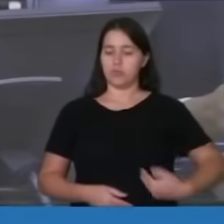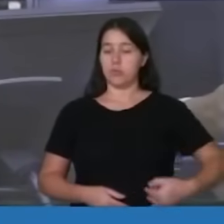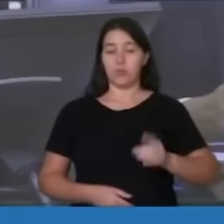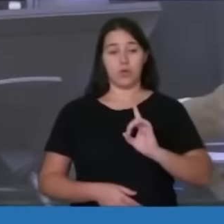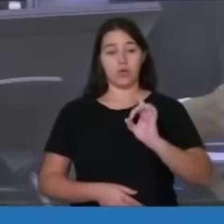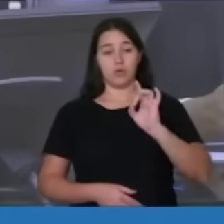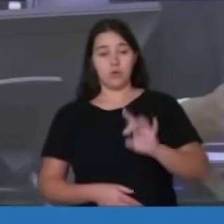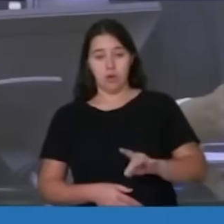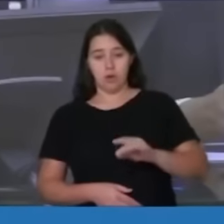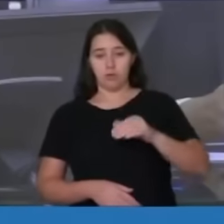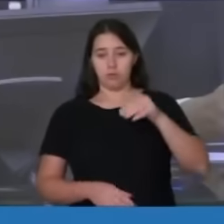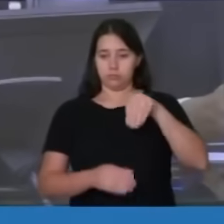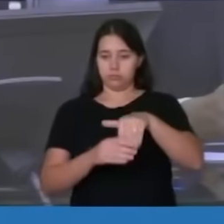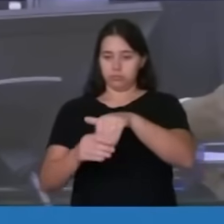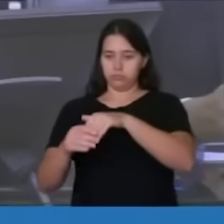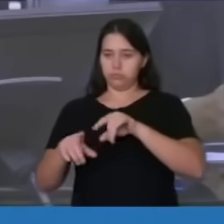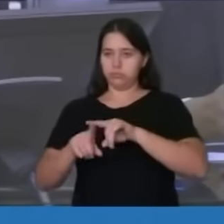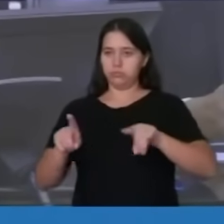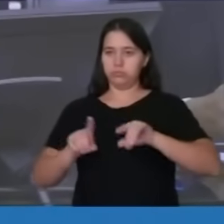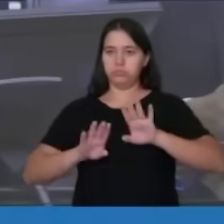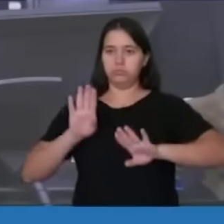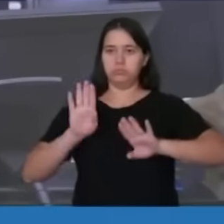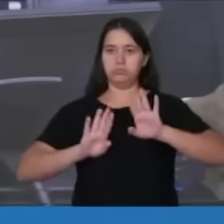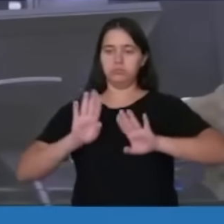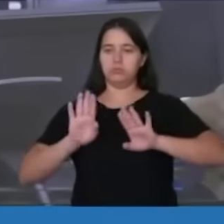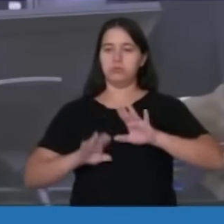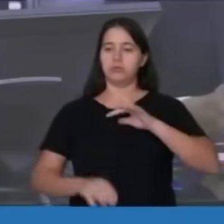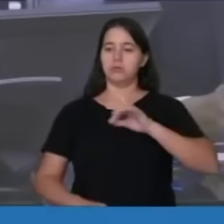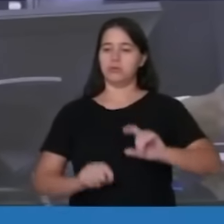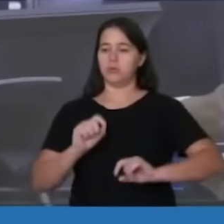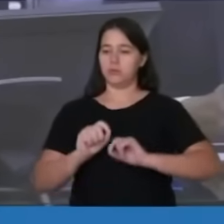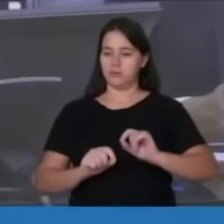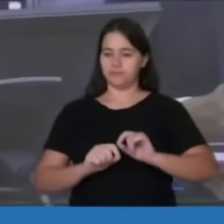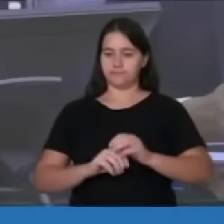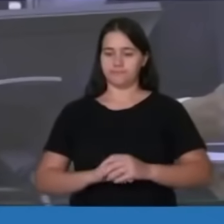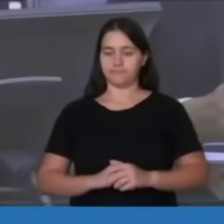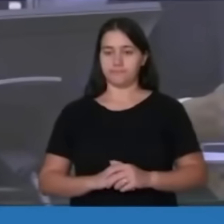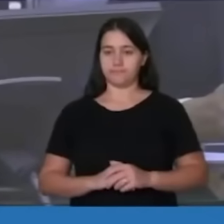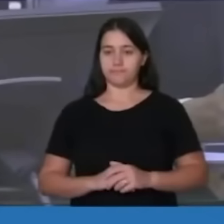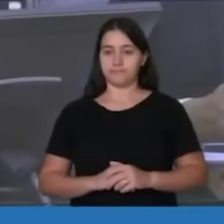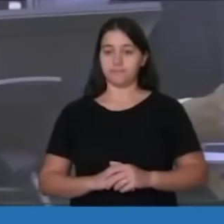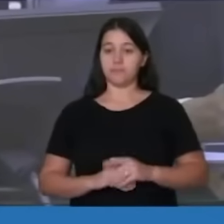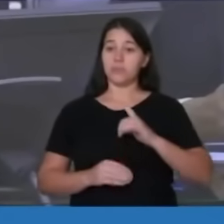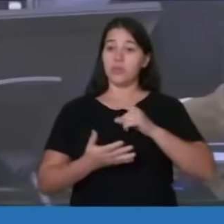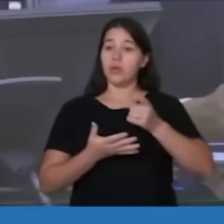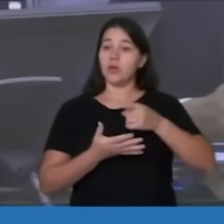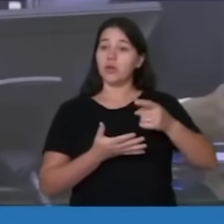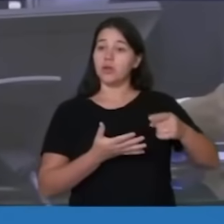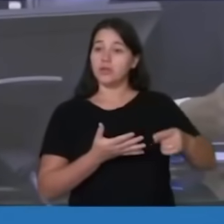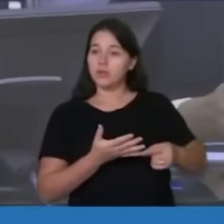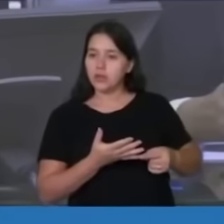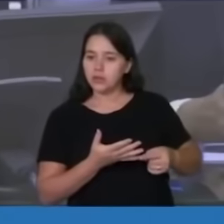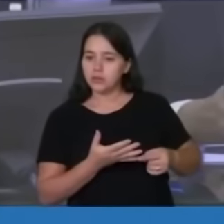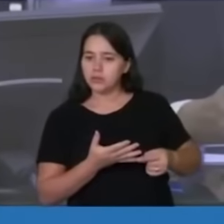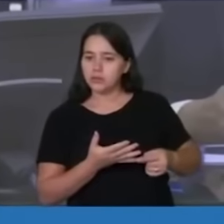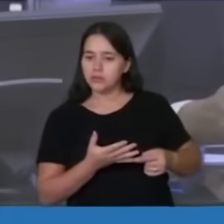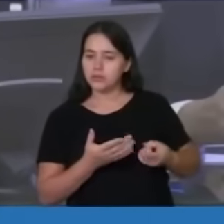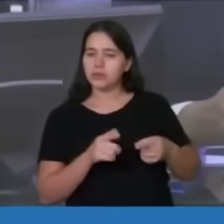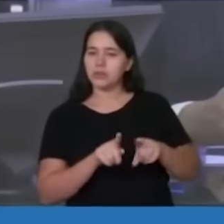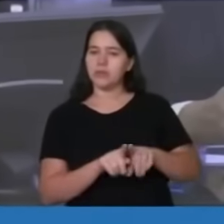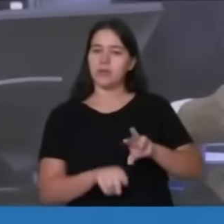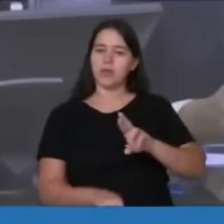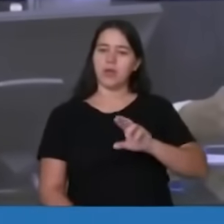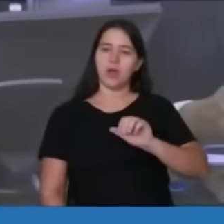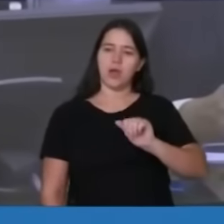mas de financiamento da democracia, que tenhamos a busca de critérios e a busca de razoabilidade,